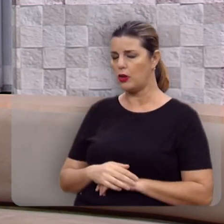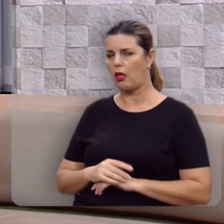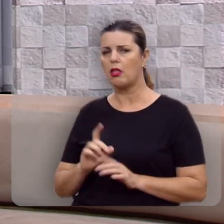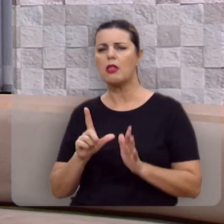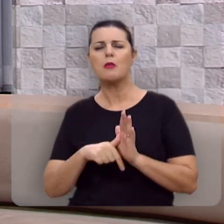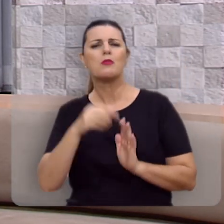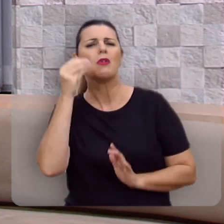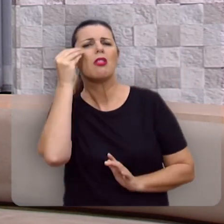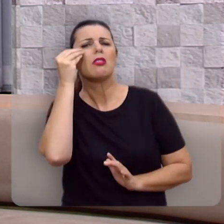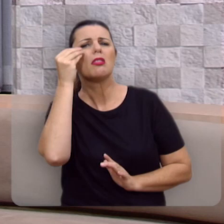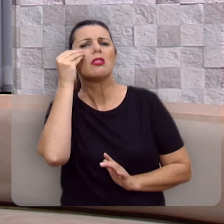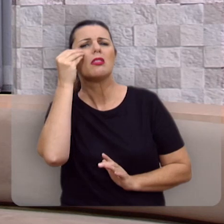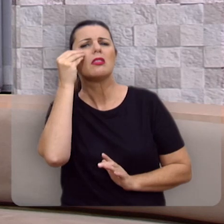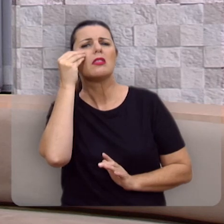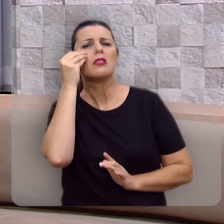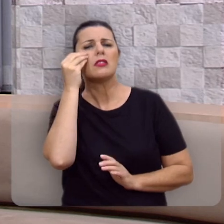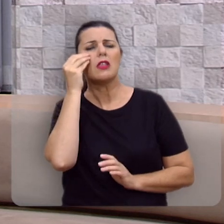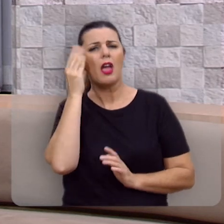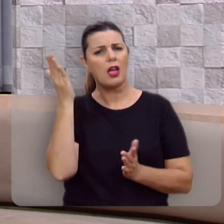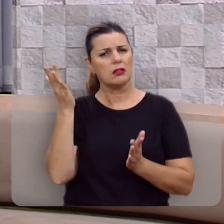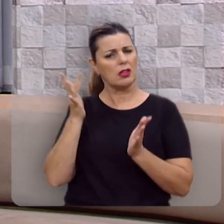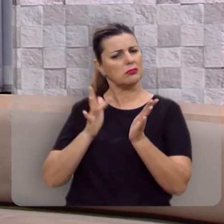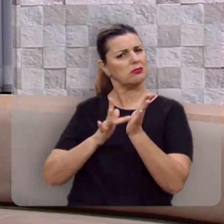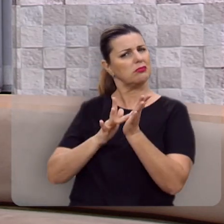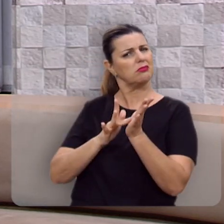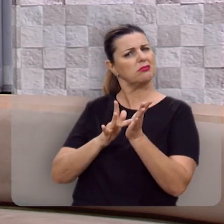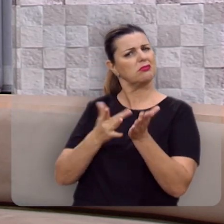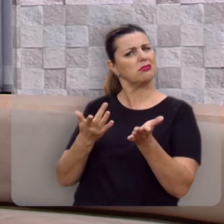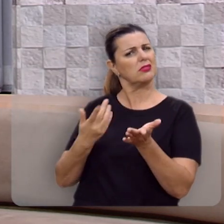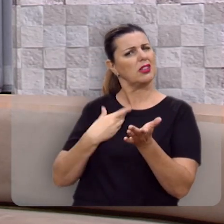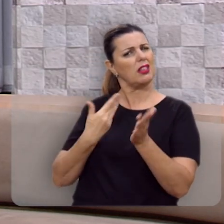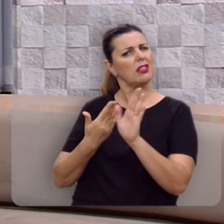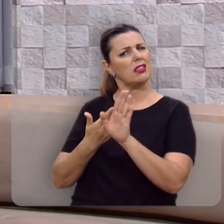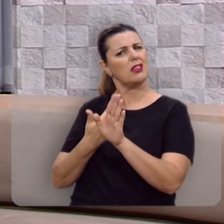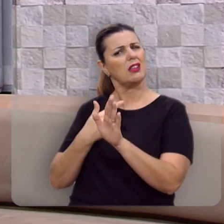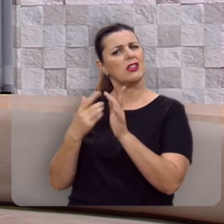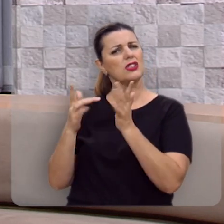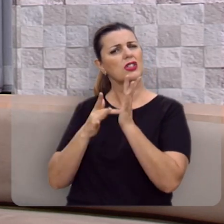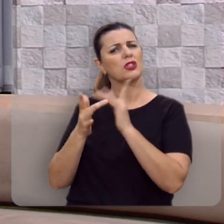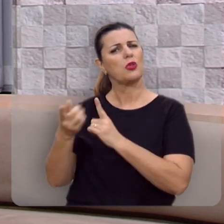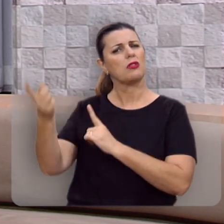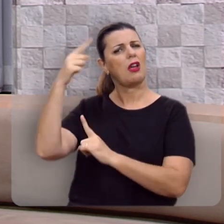depois tentar sordidamente afastar Jesus da cruz.